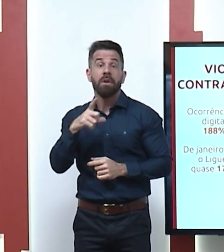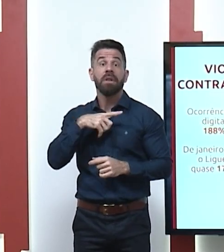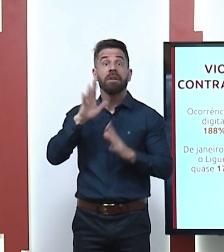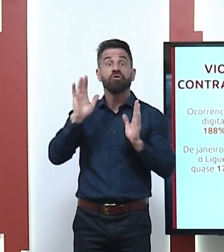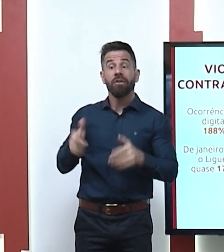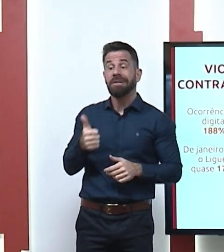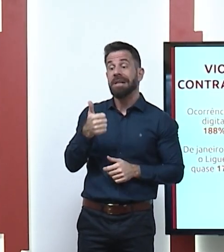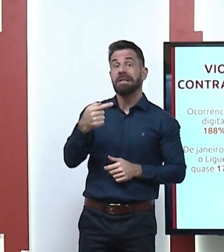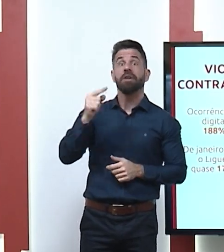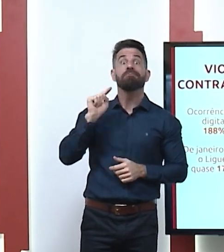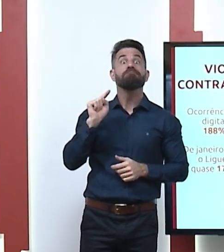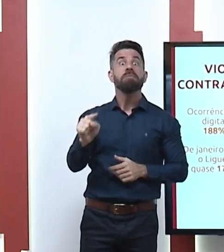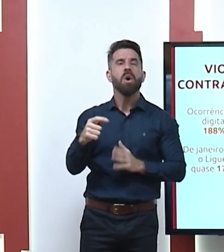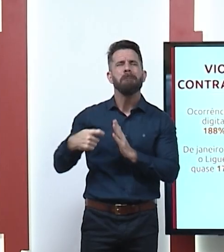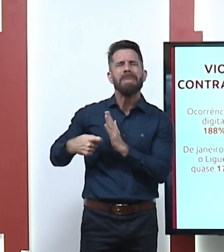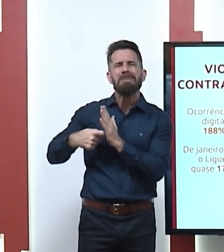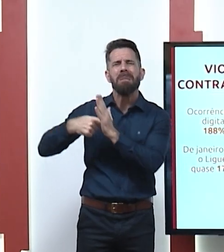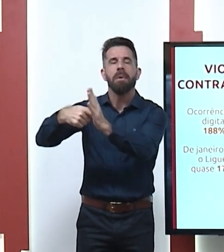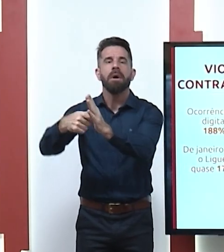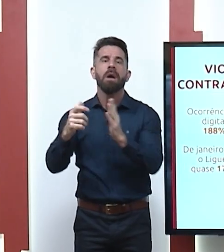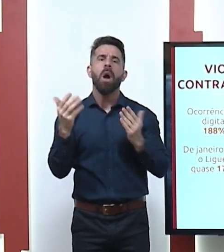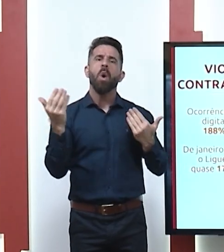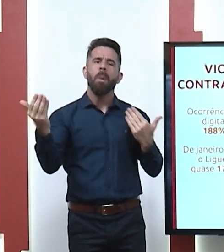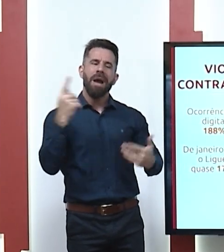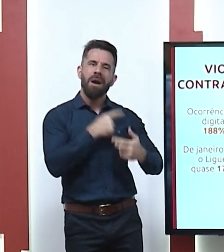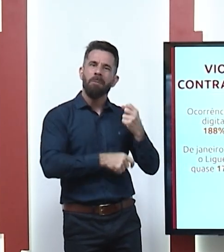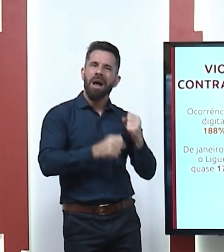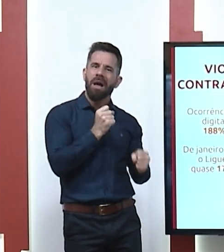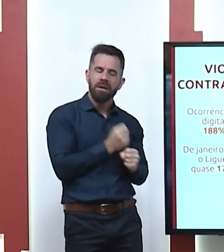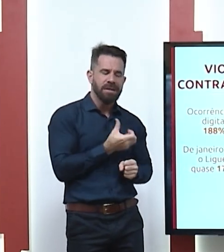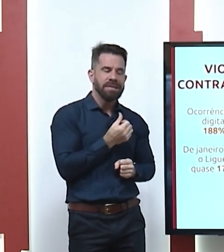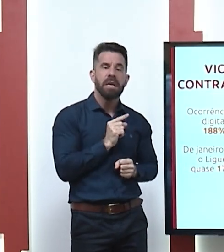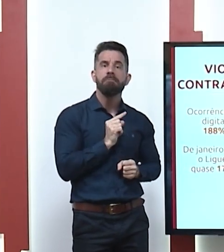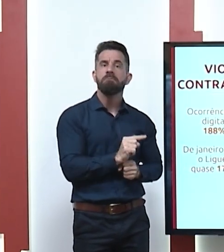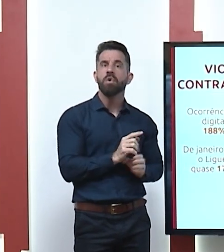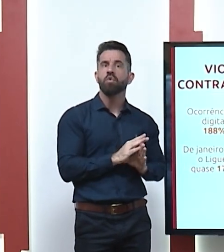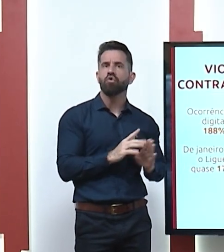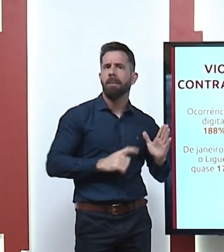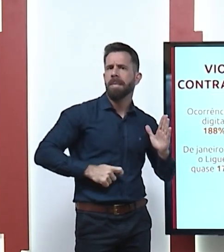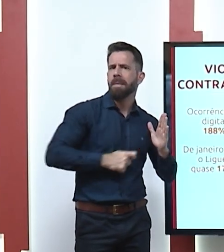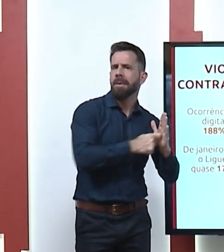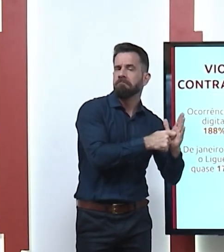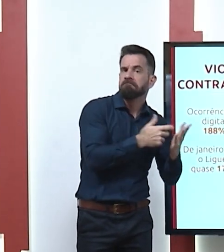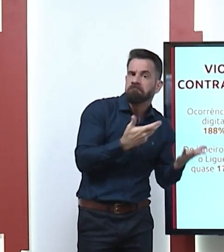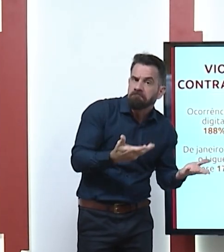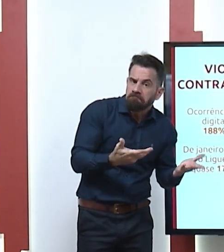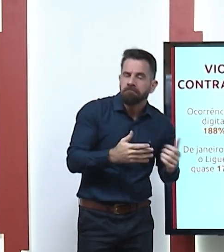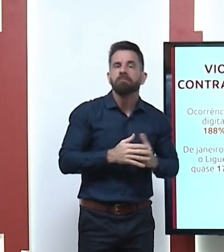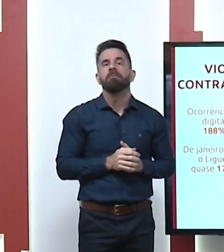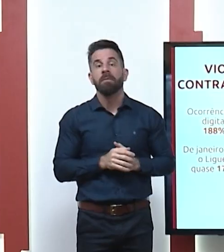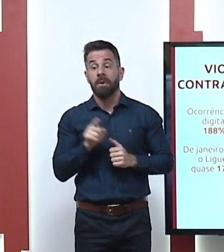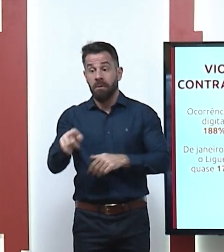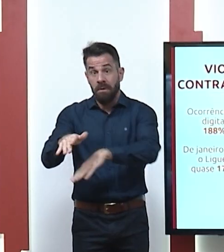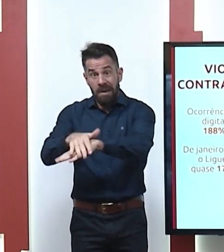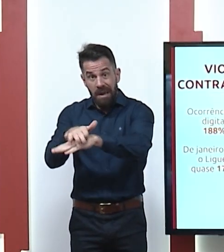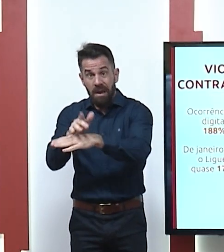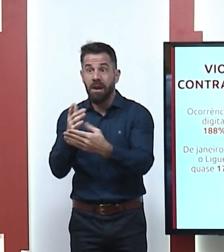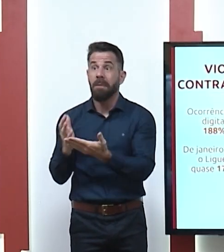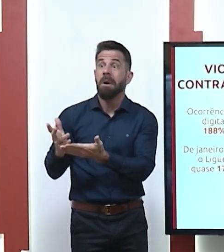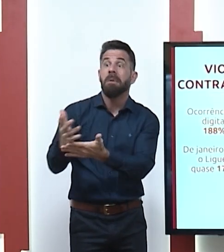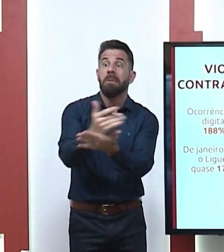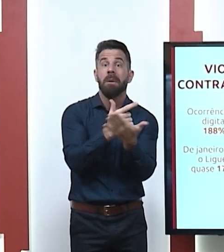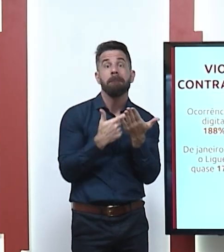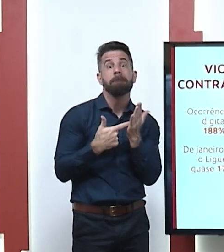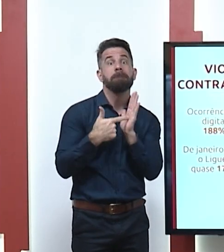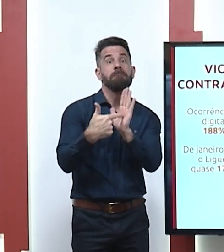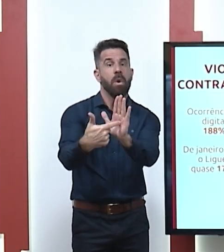tipo. No mesmo período do ano passado, foram menos de 6 mil ocorrências. O levantamento mostra que cada